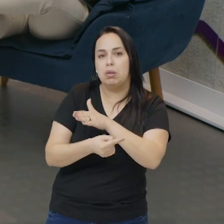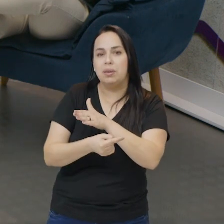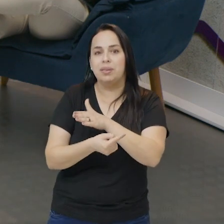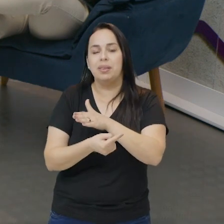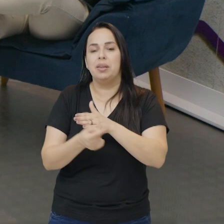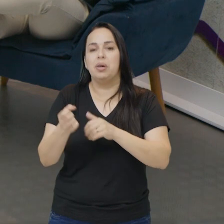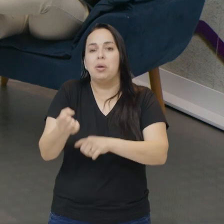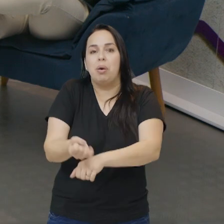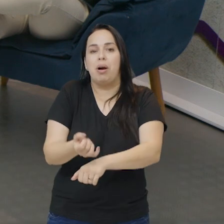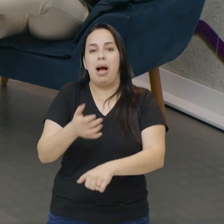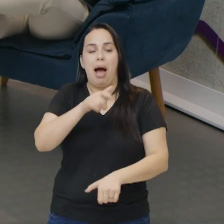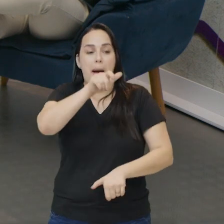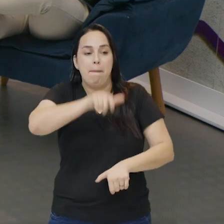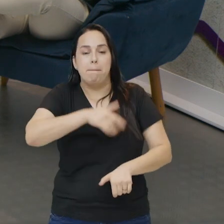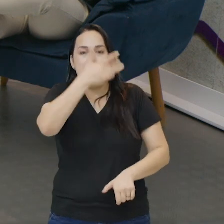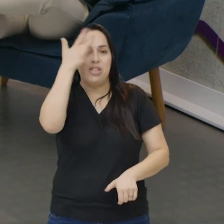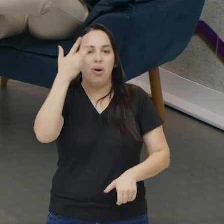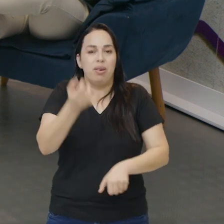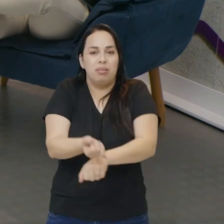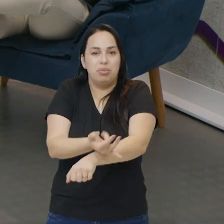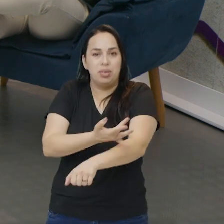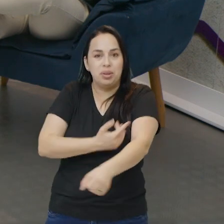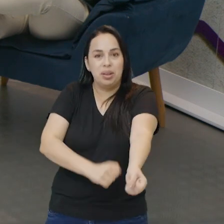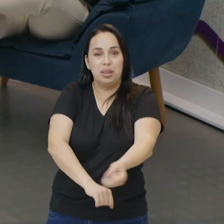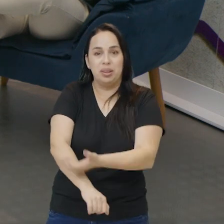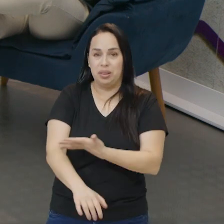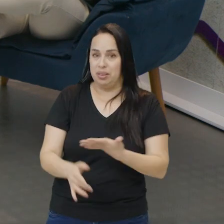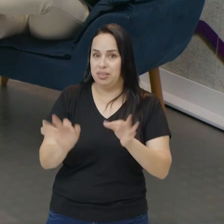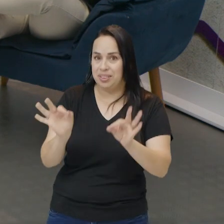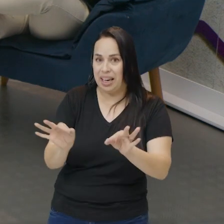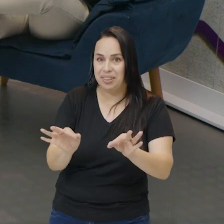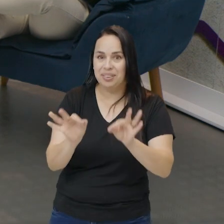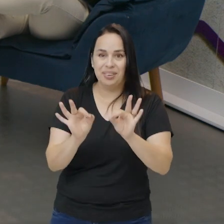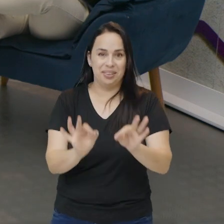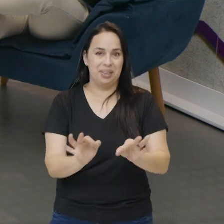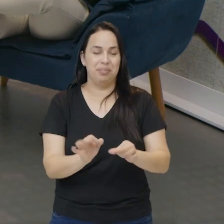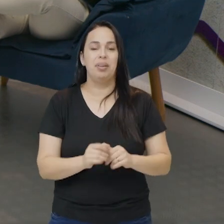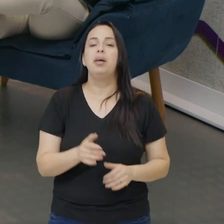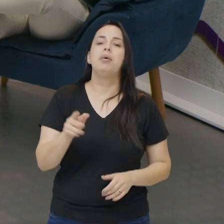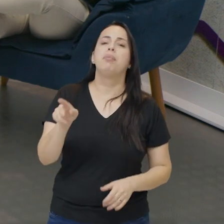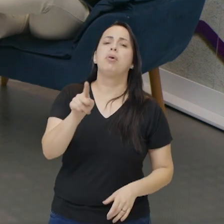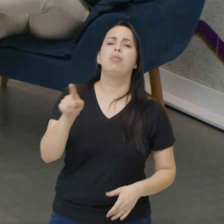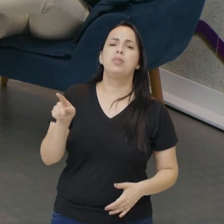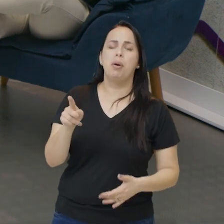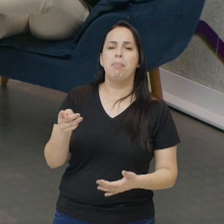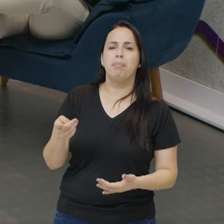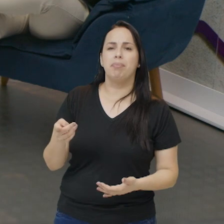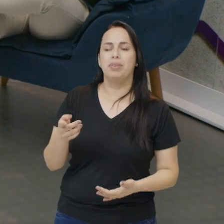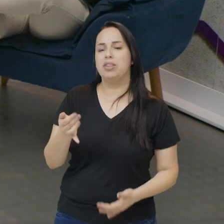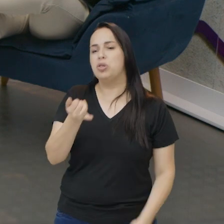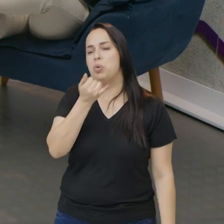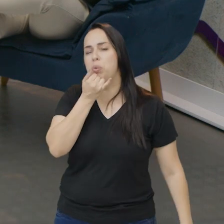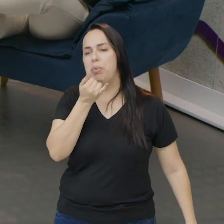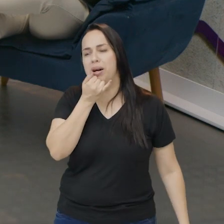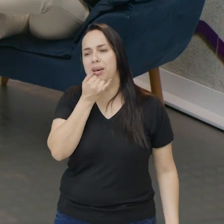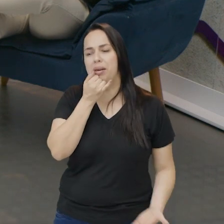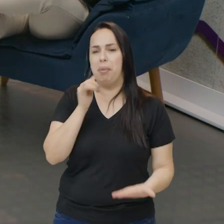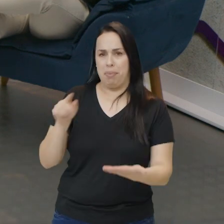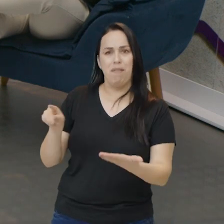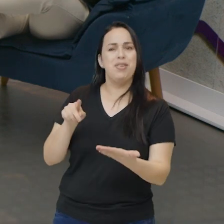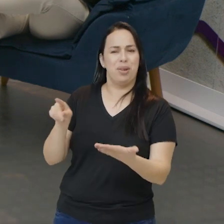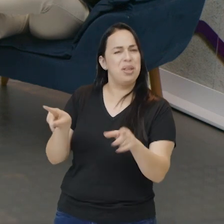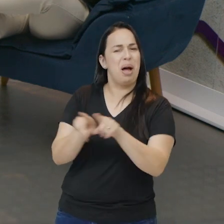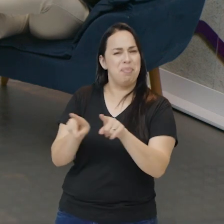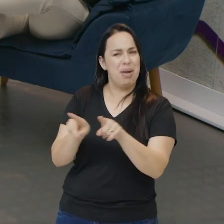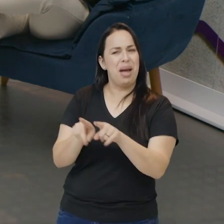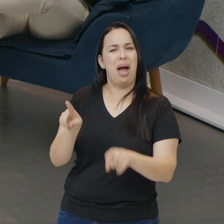aspectos emocionais da profissão. Não é isso? É isso aí. E professor, interessante, professor não, perdão. Eduardo. Professor também,